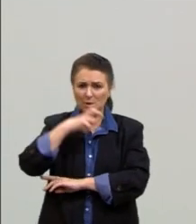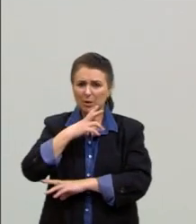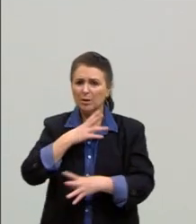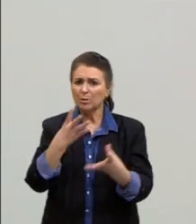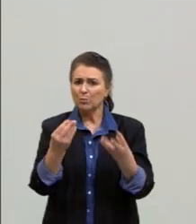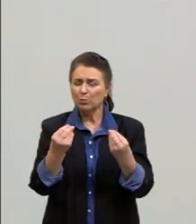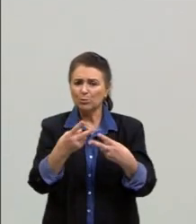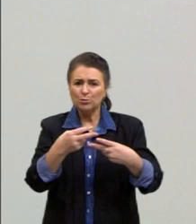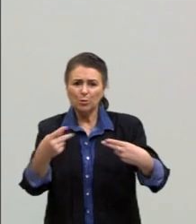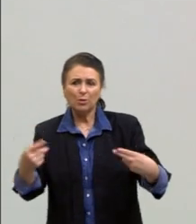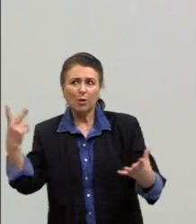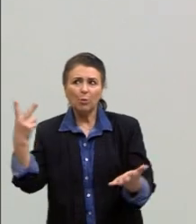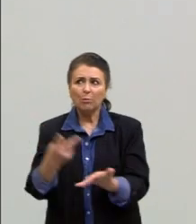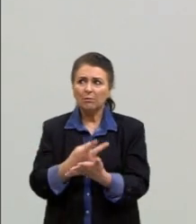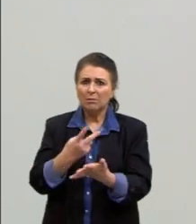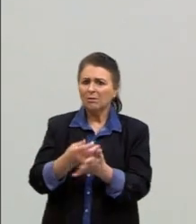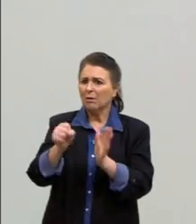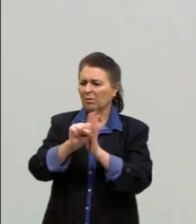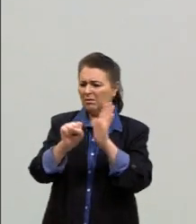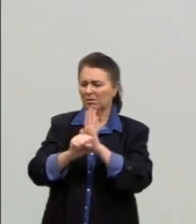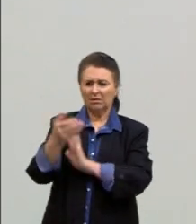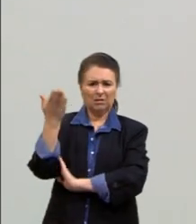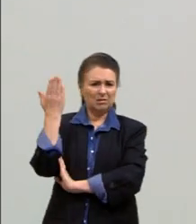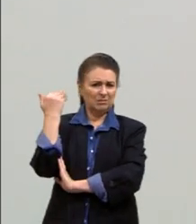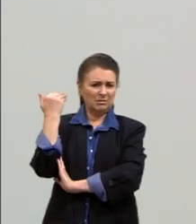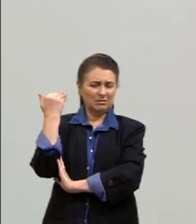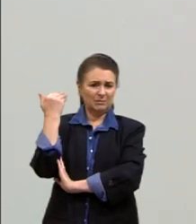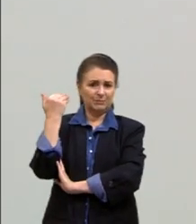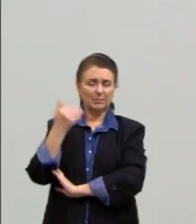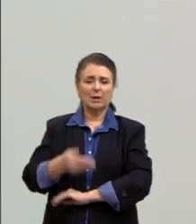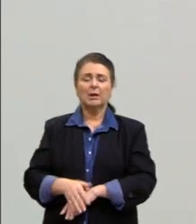aconteceu há muitos séculos atrás